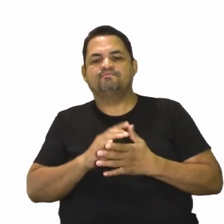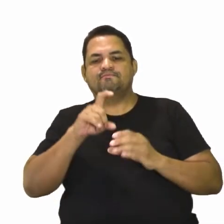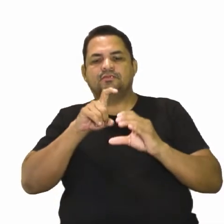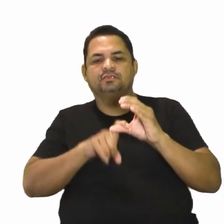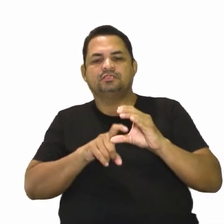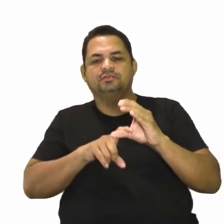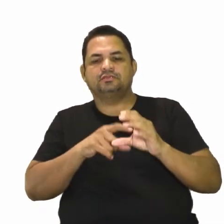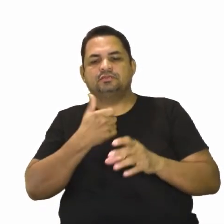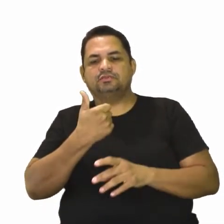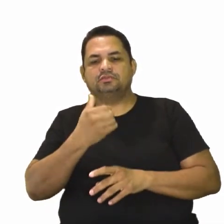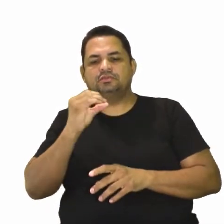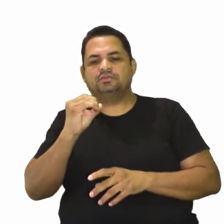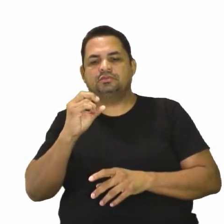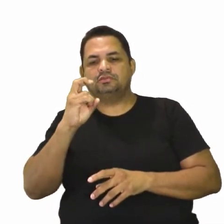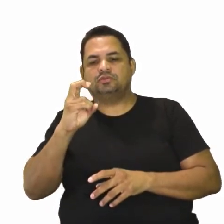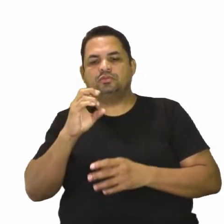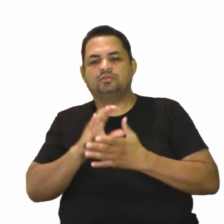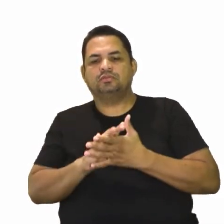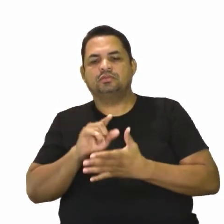dívida já era de